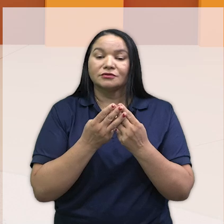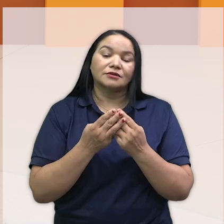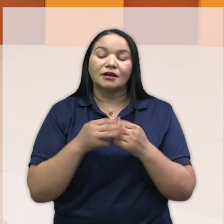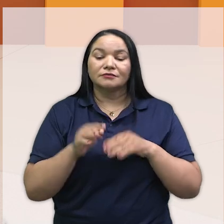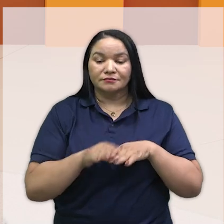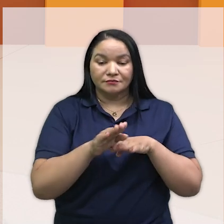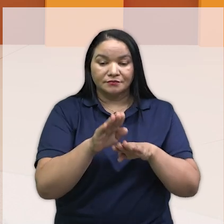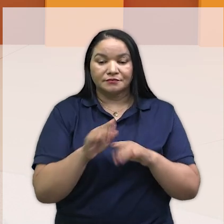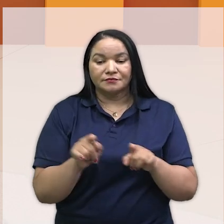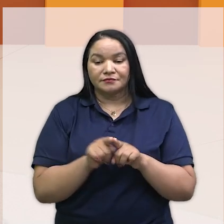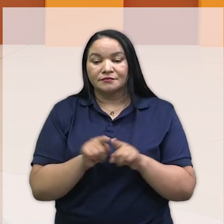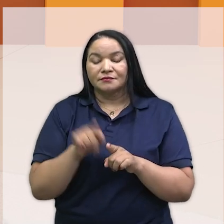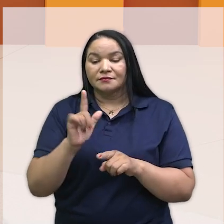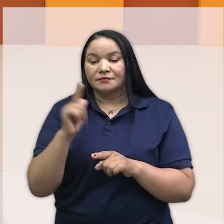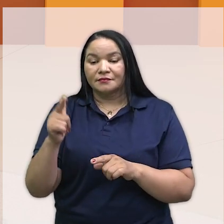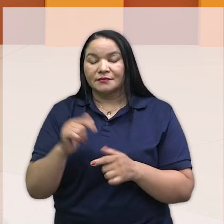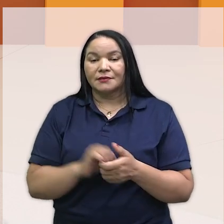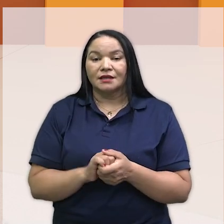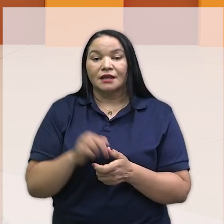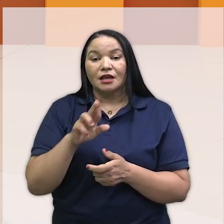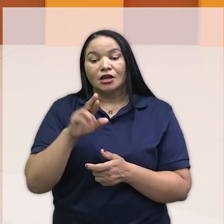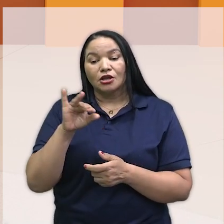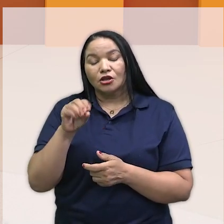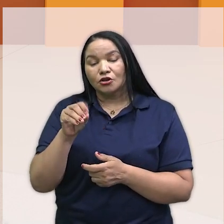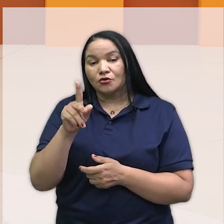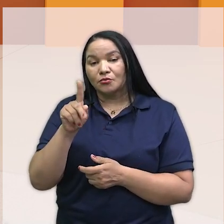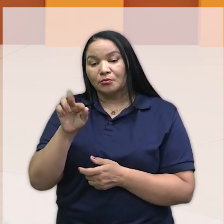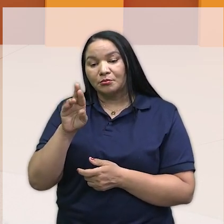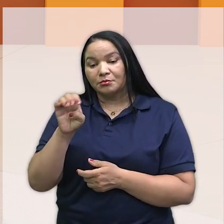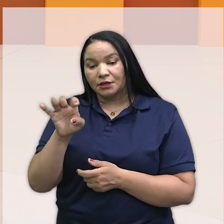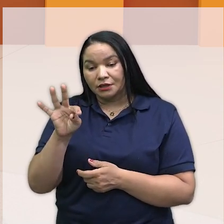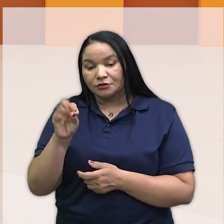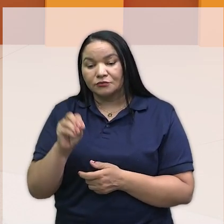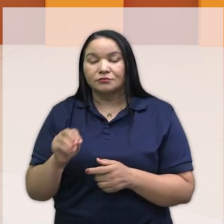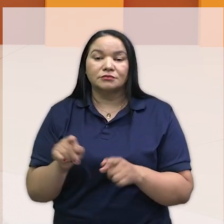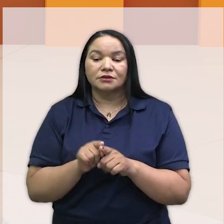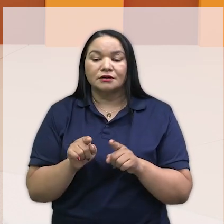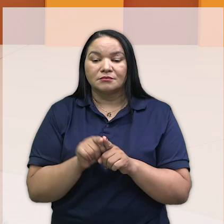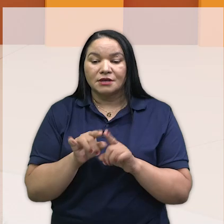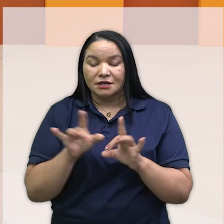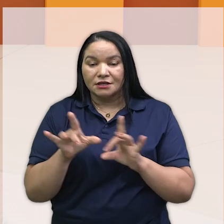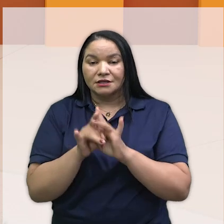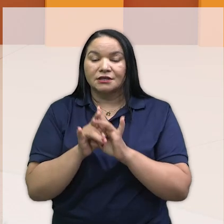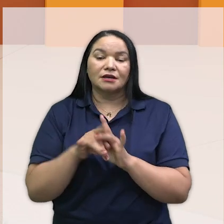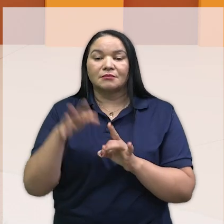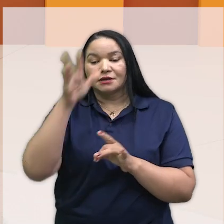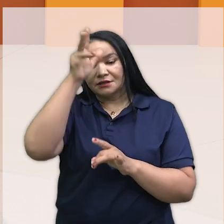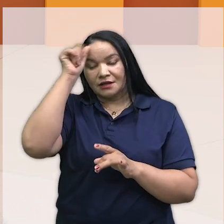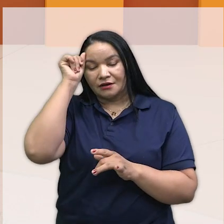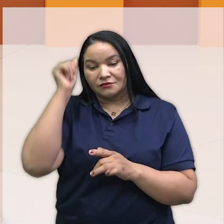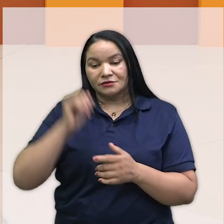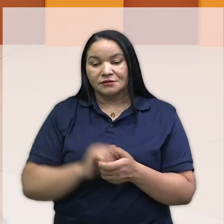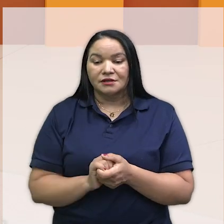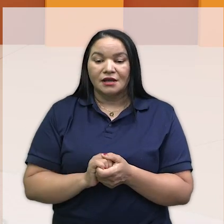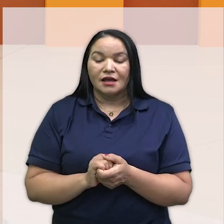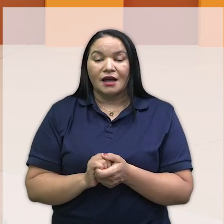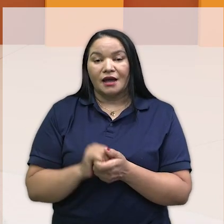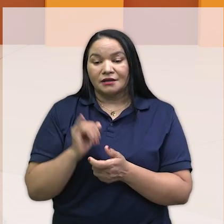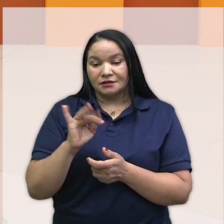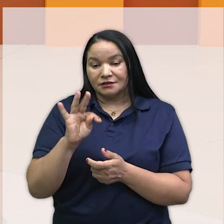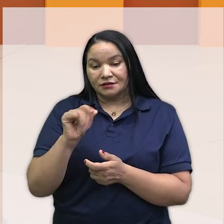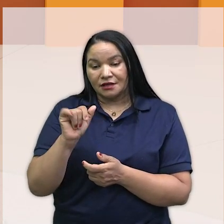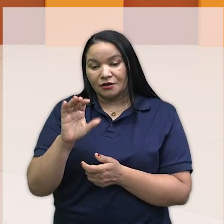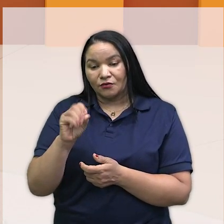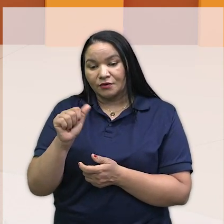de Rio Preto da Eva, que está nessa mesma rodovia que liga Manaus a Itacoatiara. Temos também o município